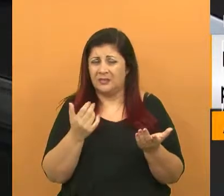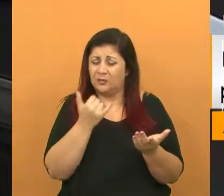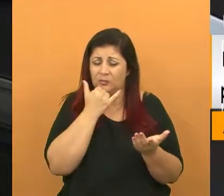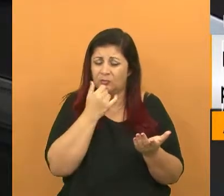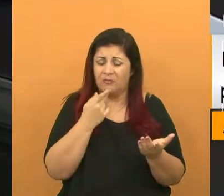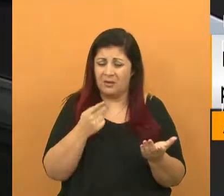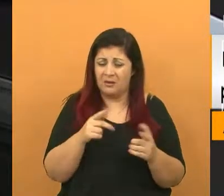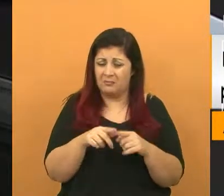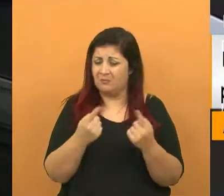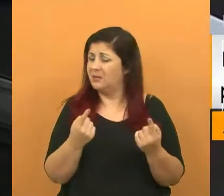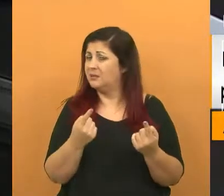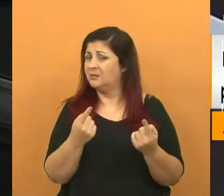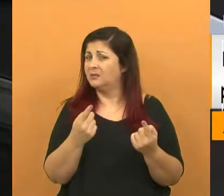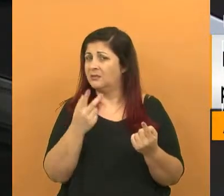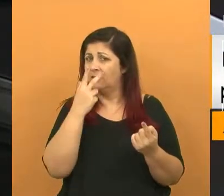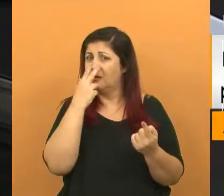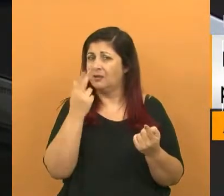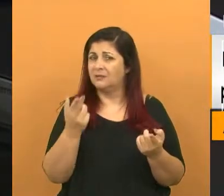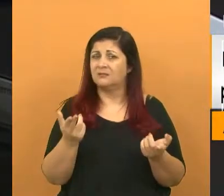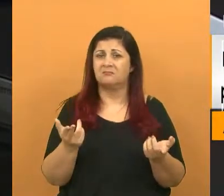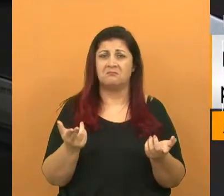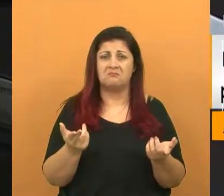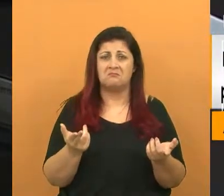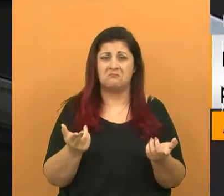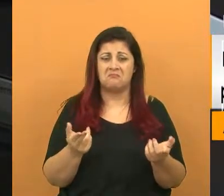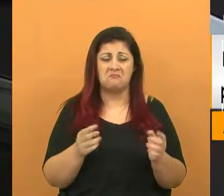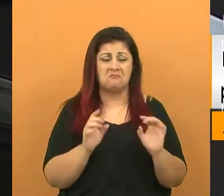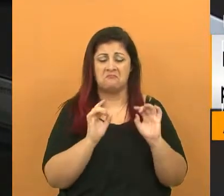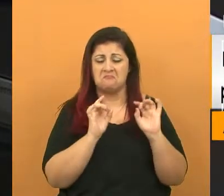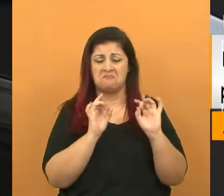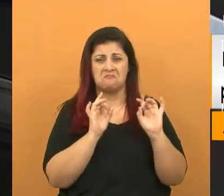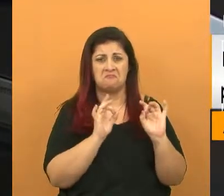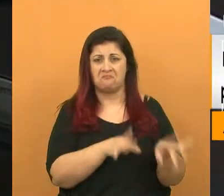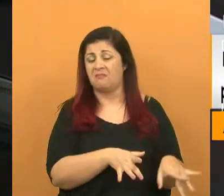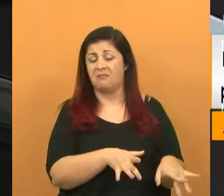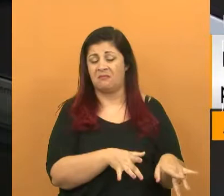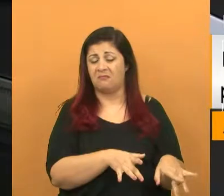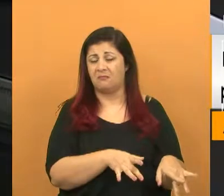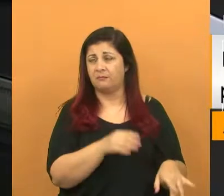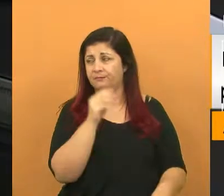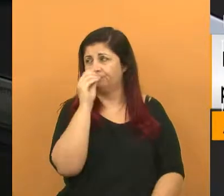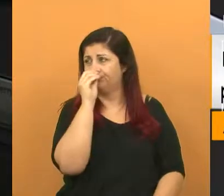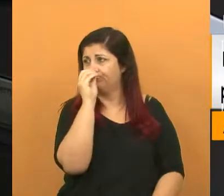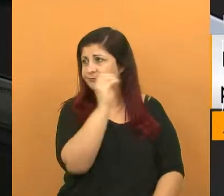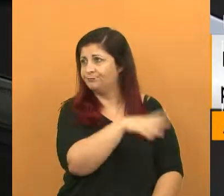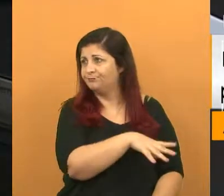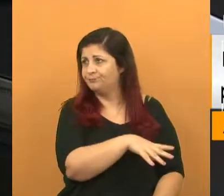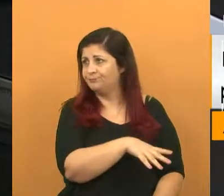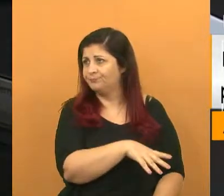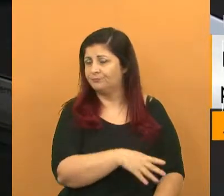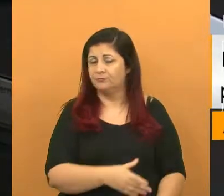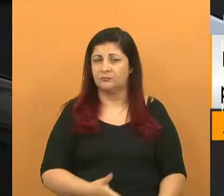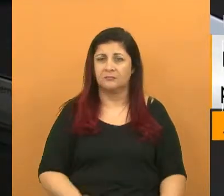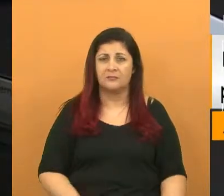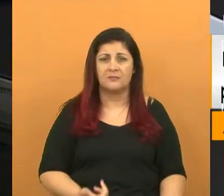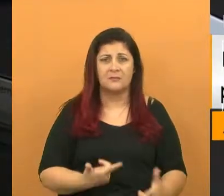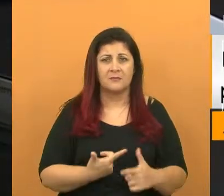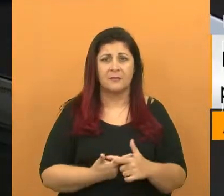mas a sensação que a gente tem é que ele está assim, né, vamos dizer assim, deixado na marginal.